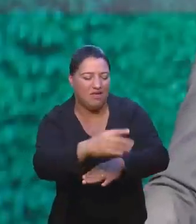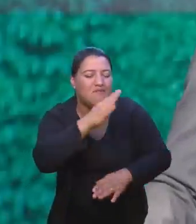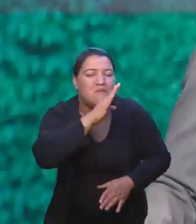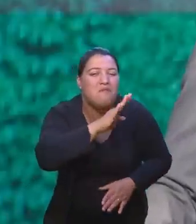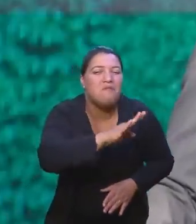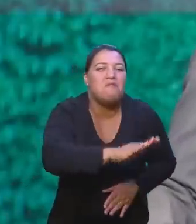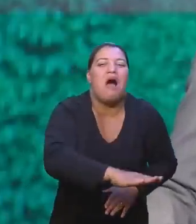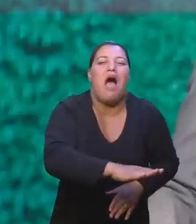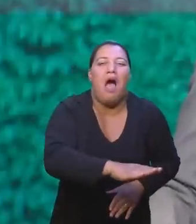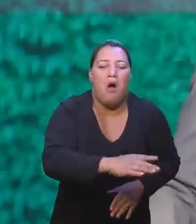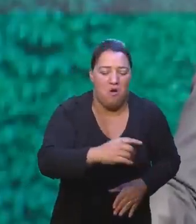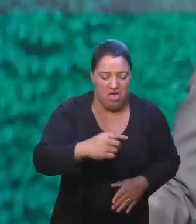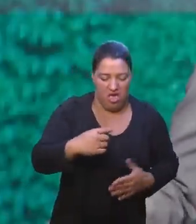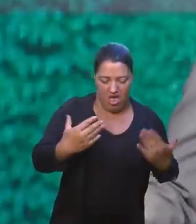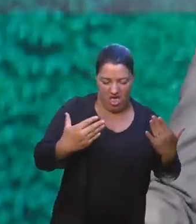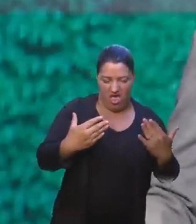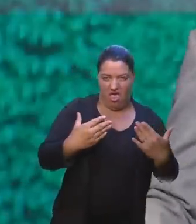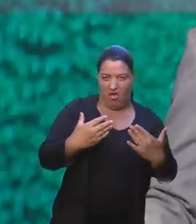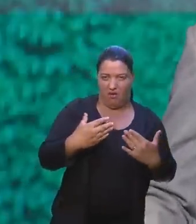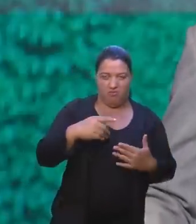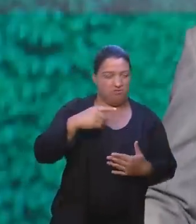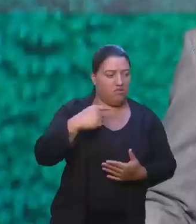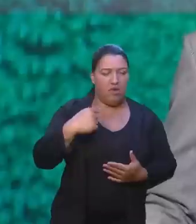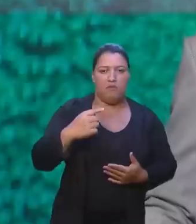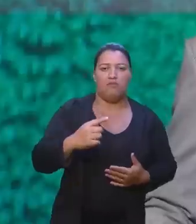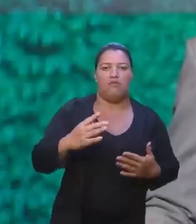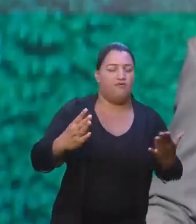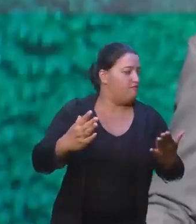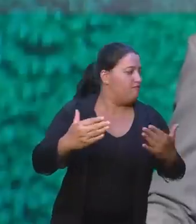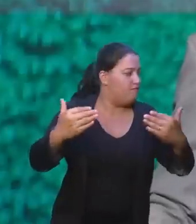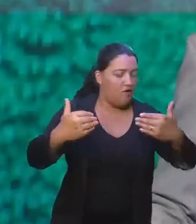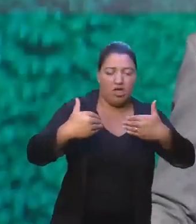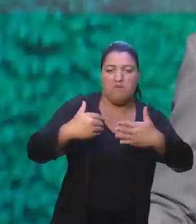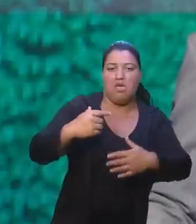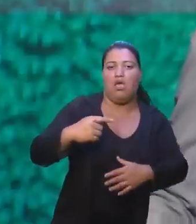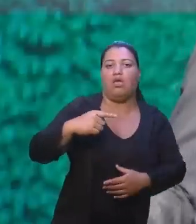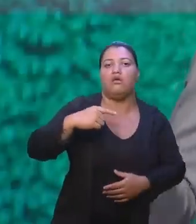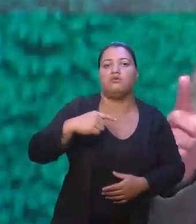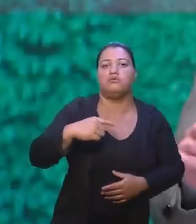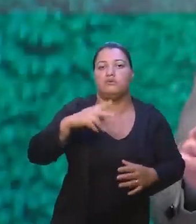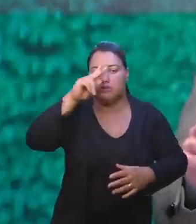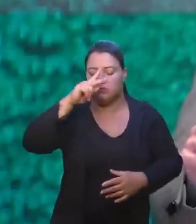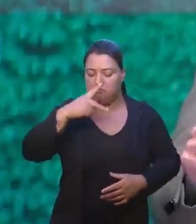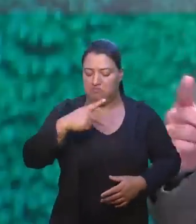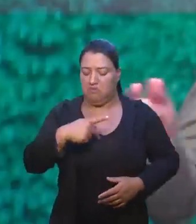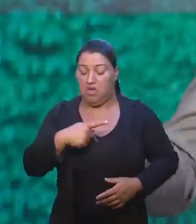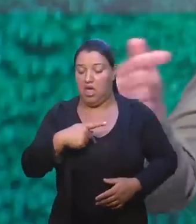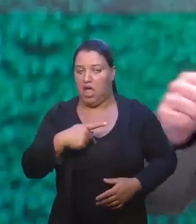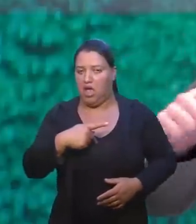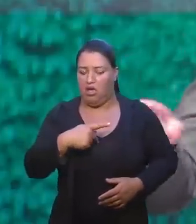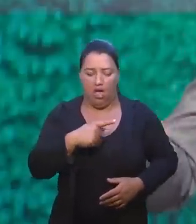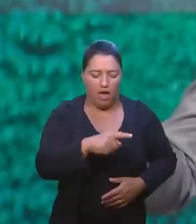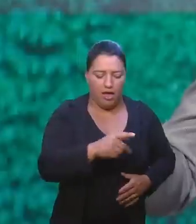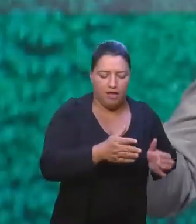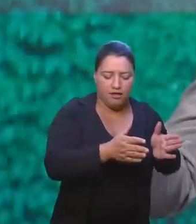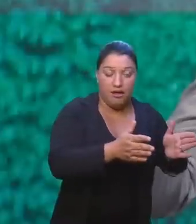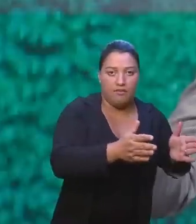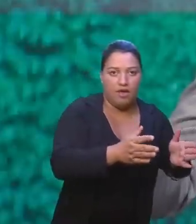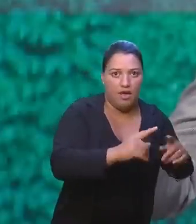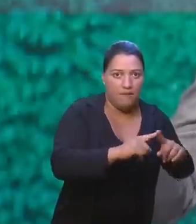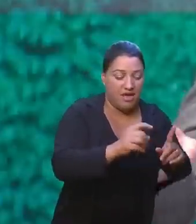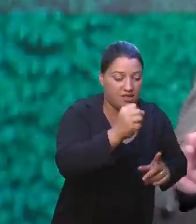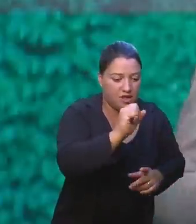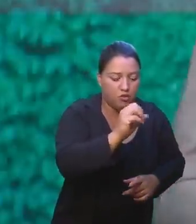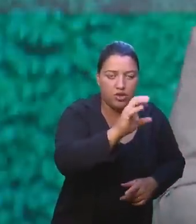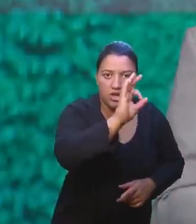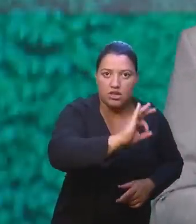o individualismo, o sexismo, o consumismo. Mas não significa que esses